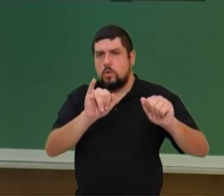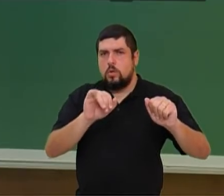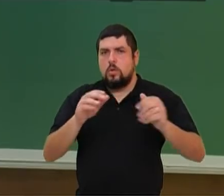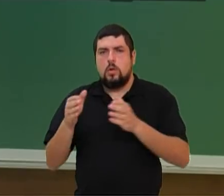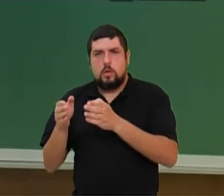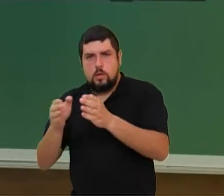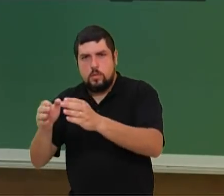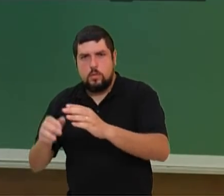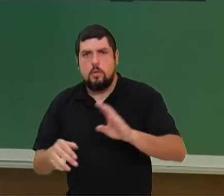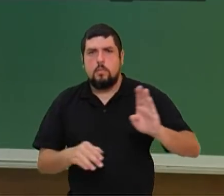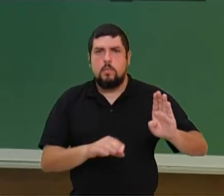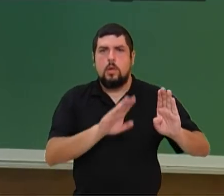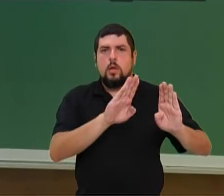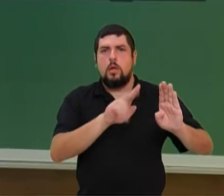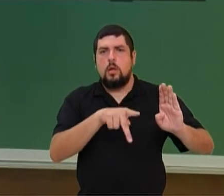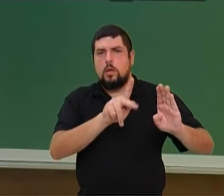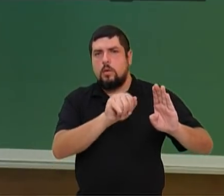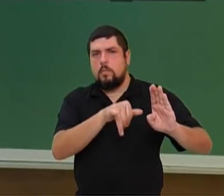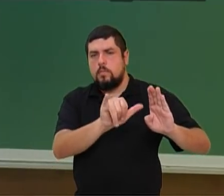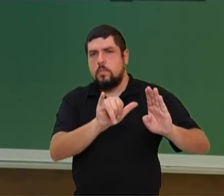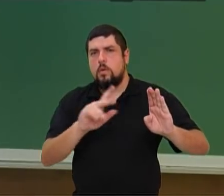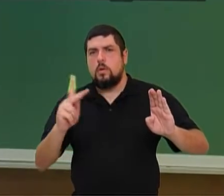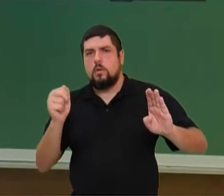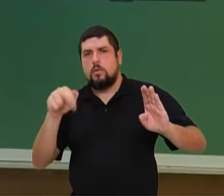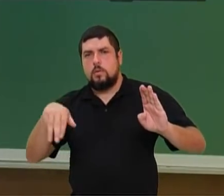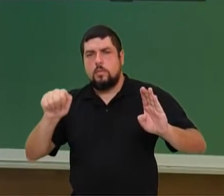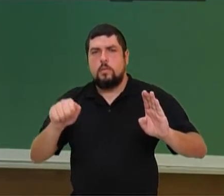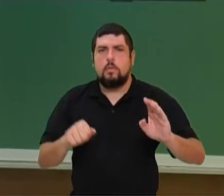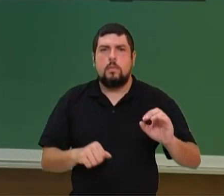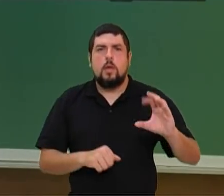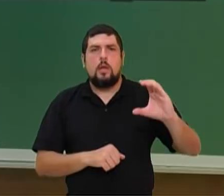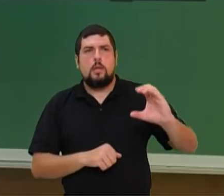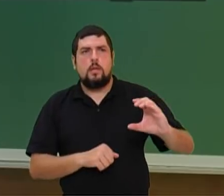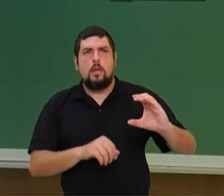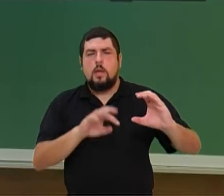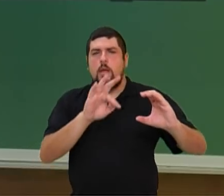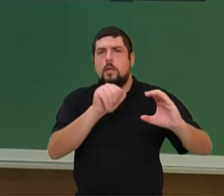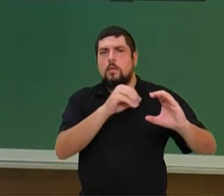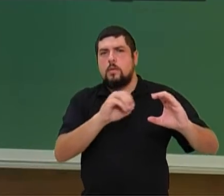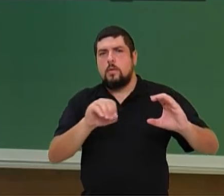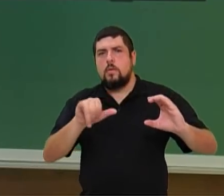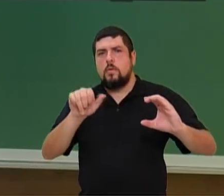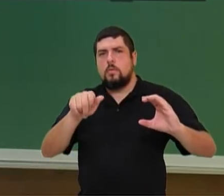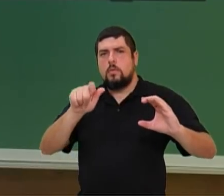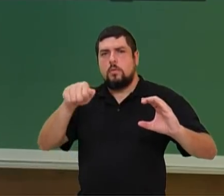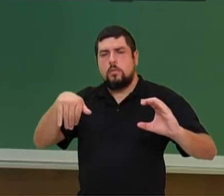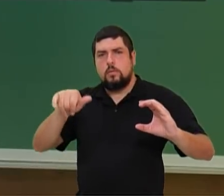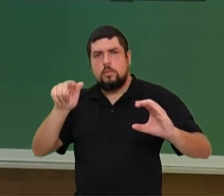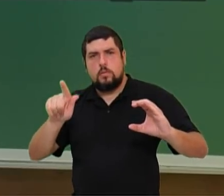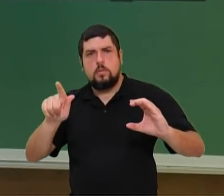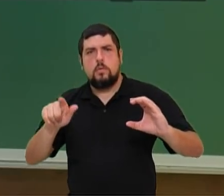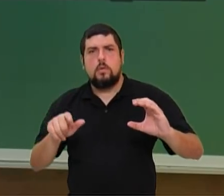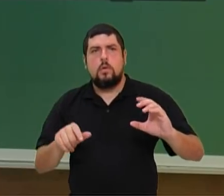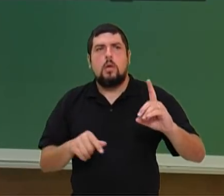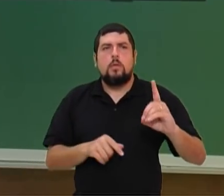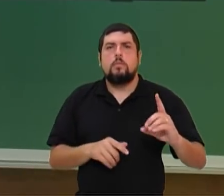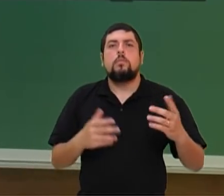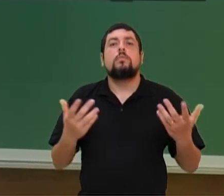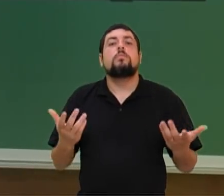kami ou dharma, letra C, Tao, o yin-yang, ou letra D, natureza e vida. Qual que vocês realmente